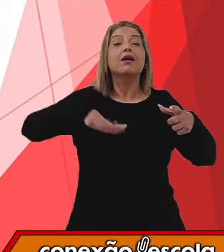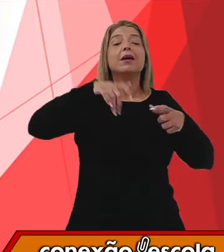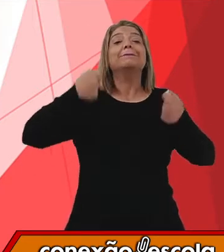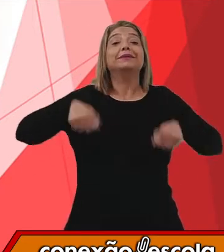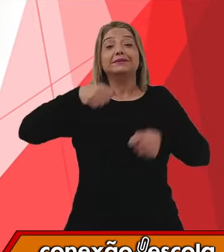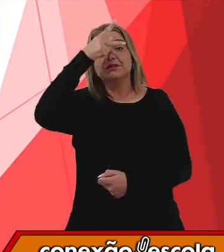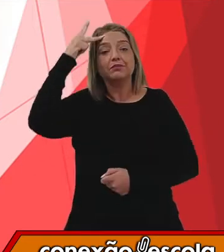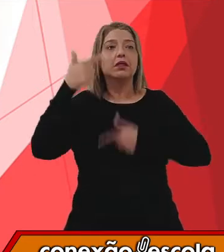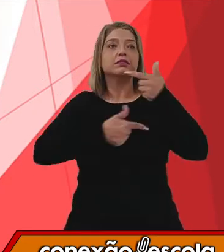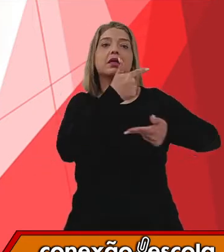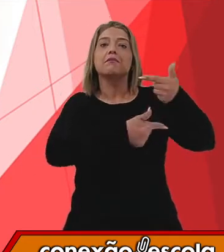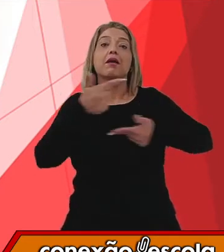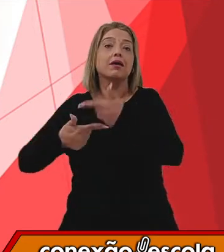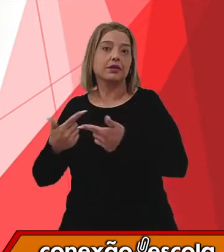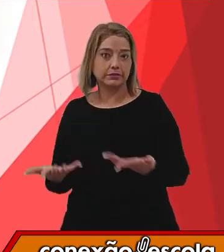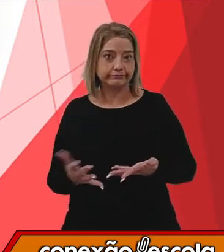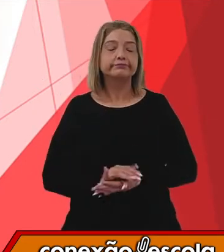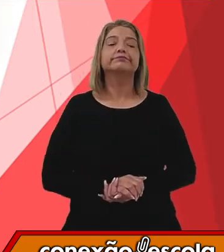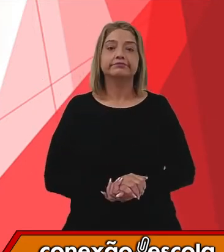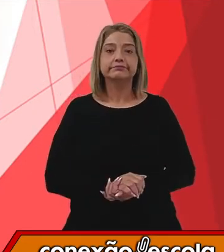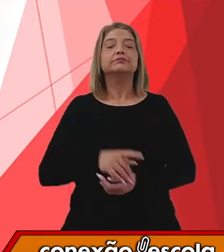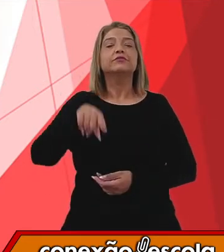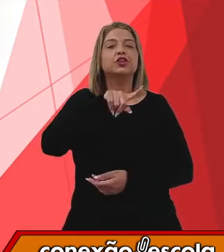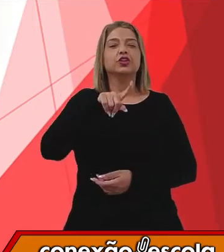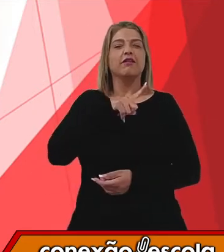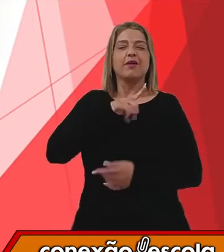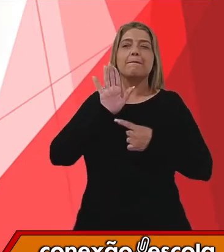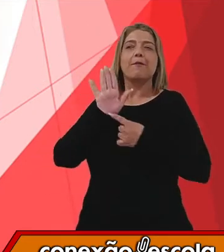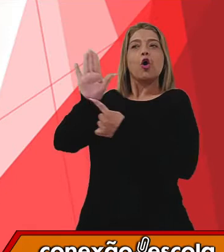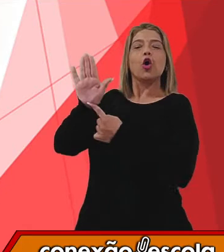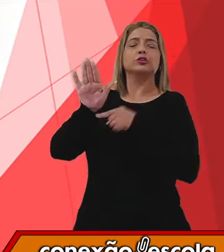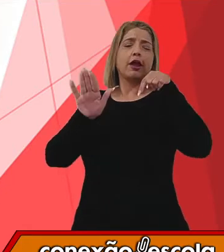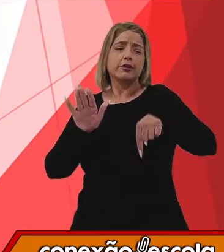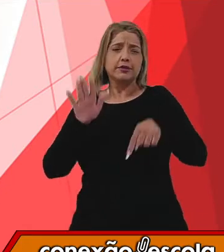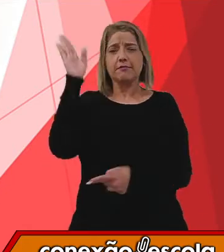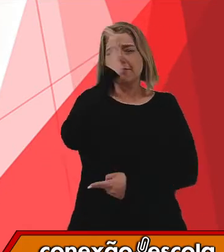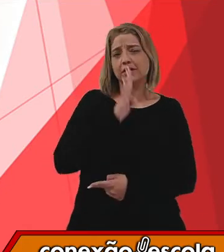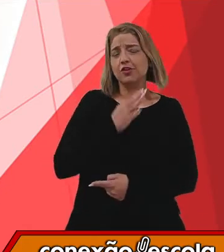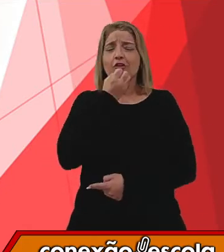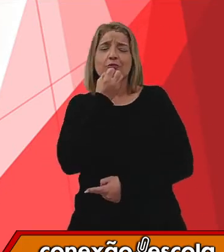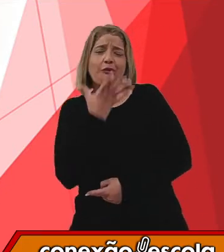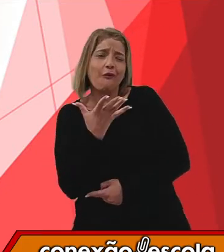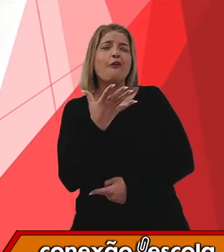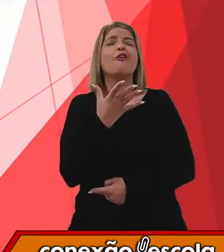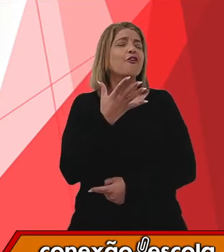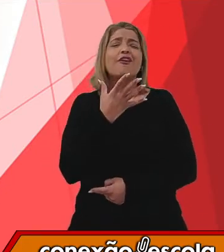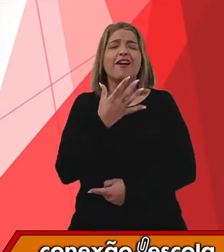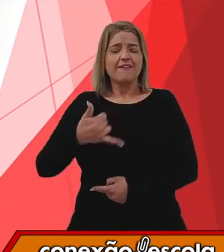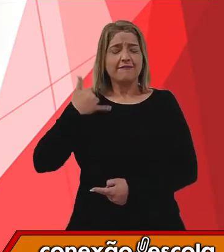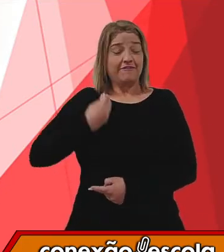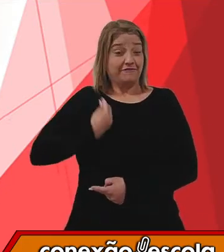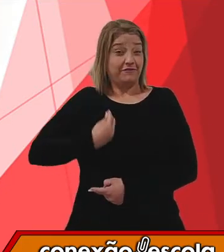de trabalhadores. Era feita uma propaganda danada, dizendo que aqui era o paraíso e que eles